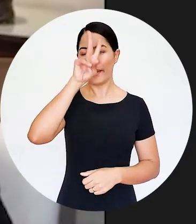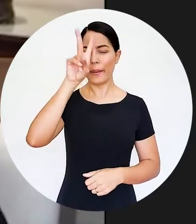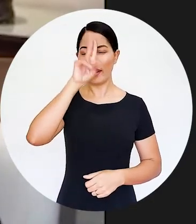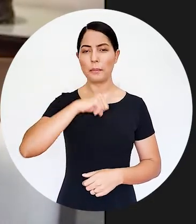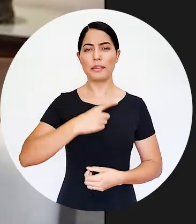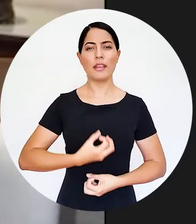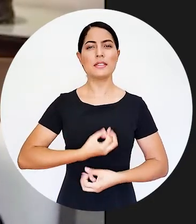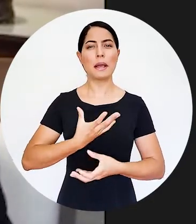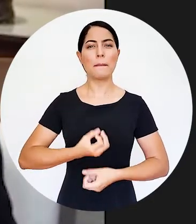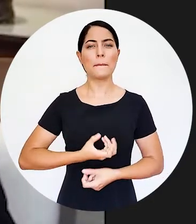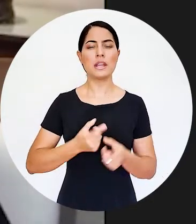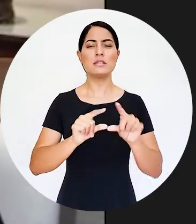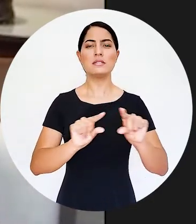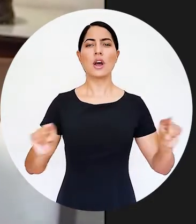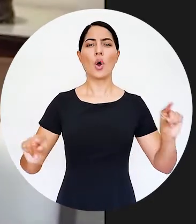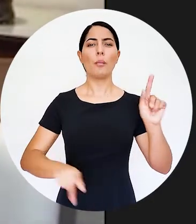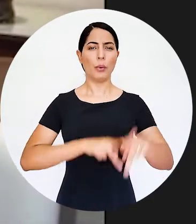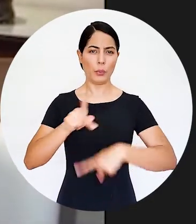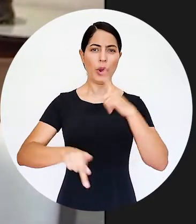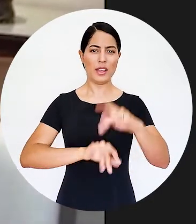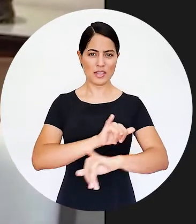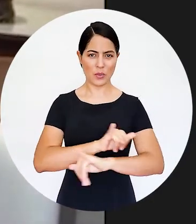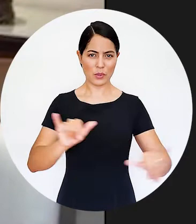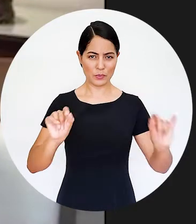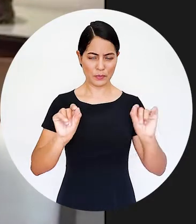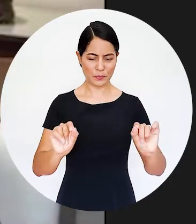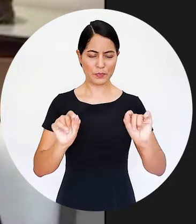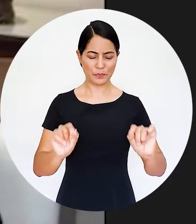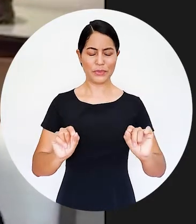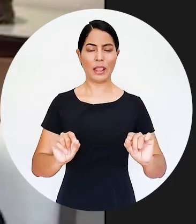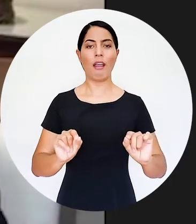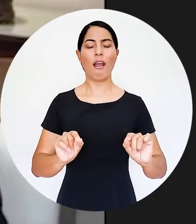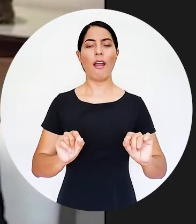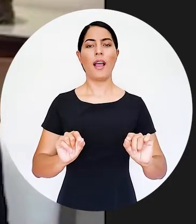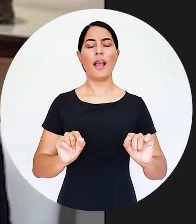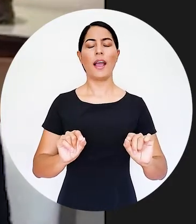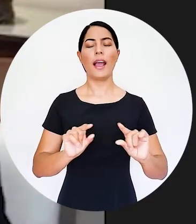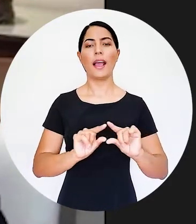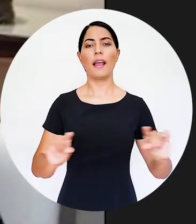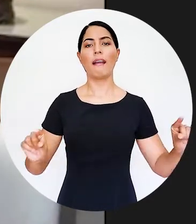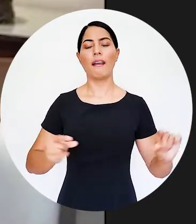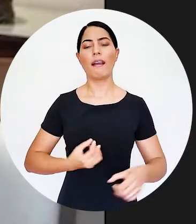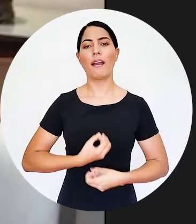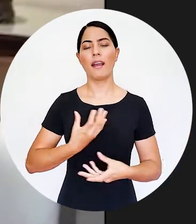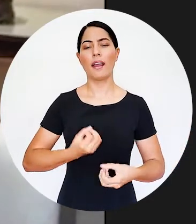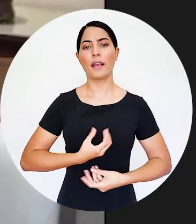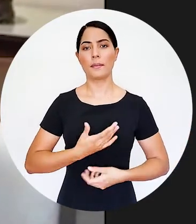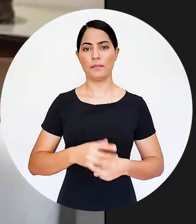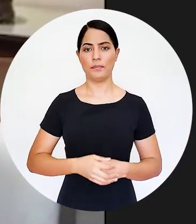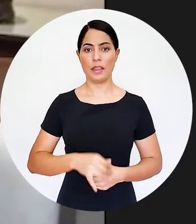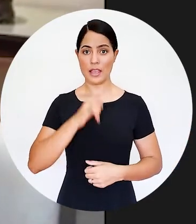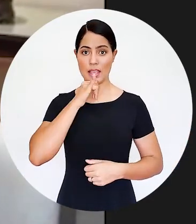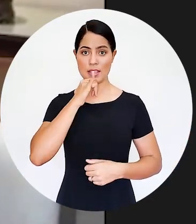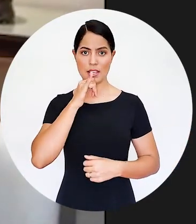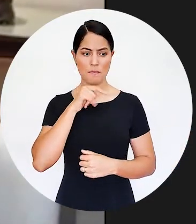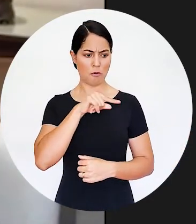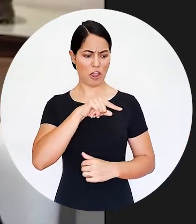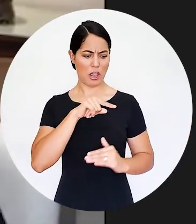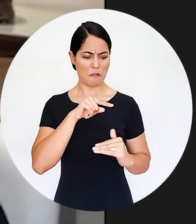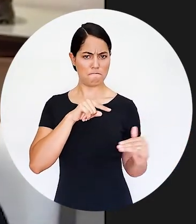que tinha uma expressão aí já de uso corrente de uso Popular né e assim